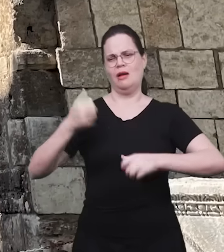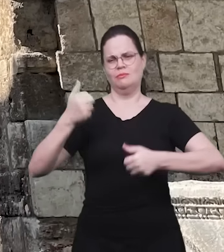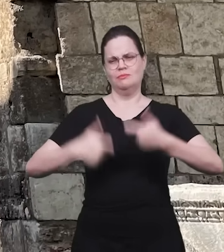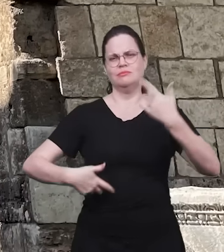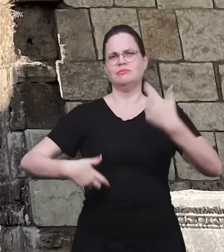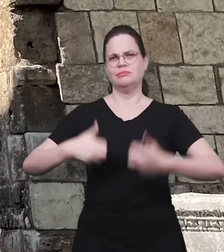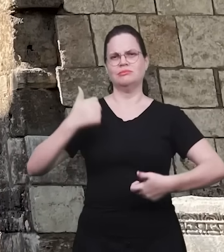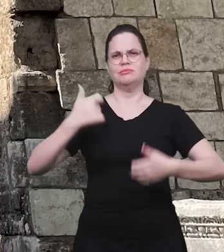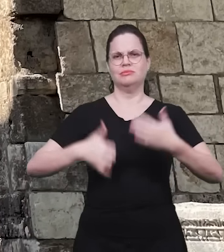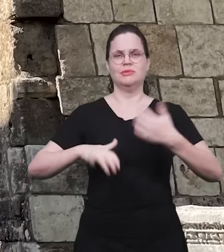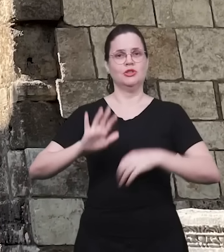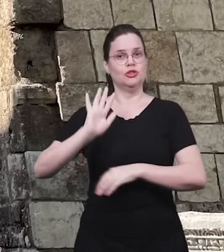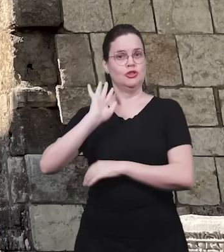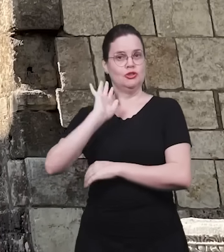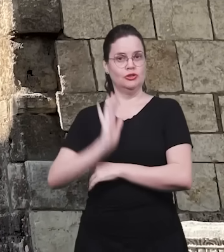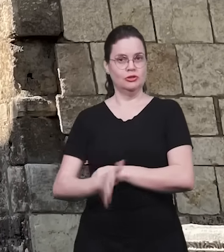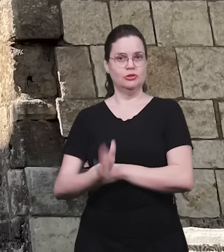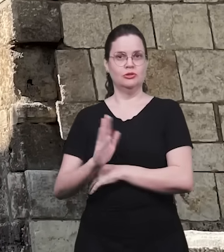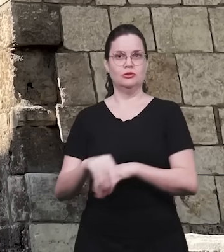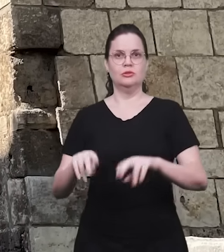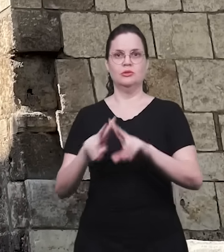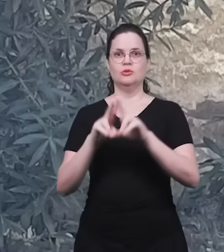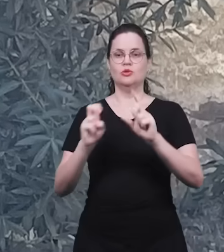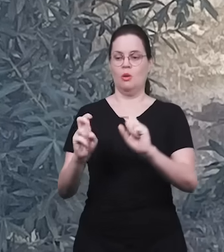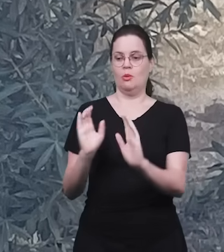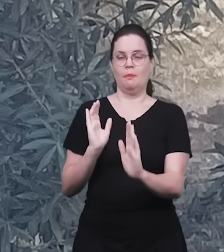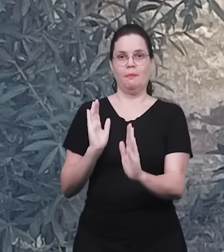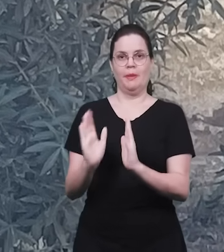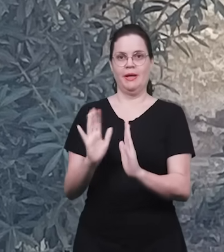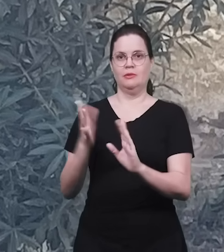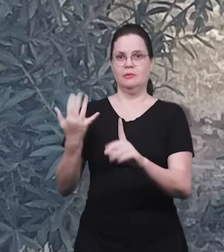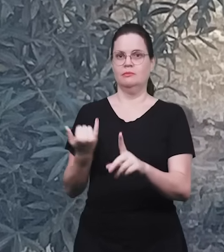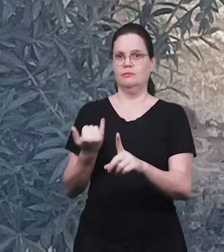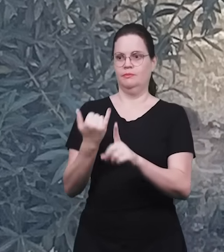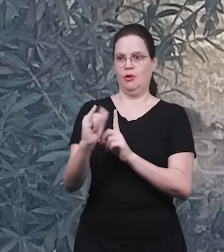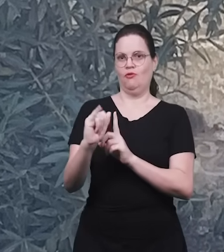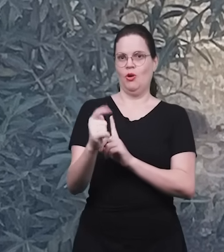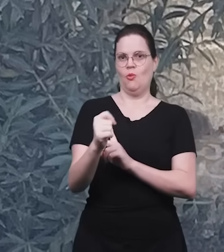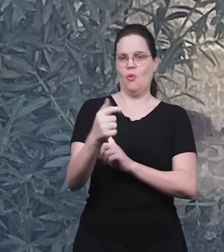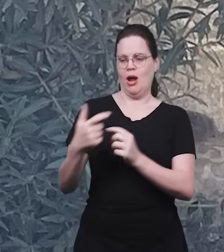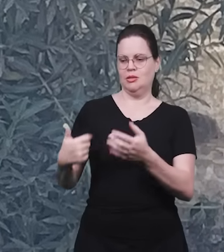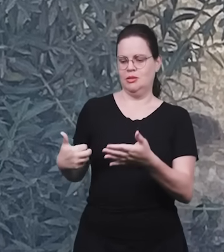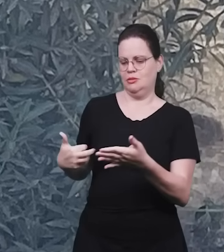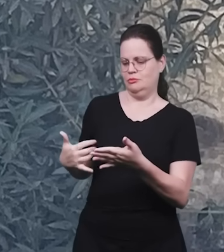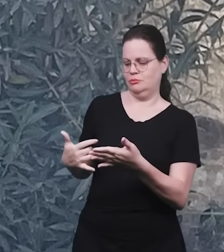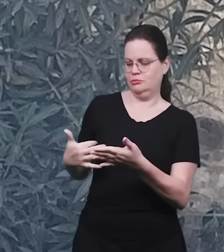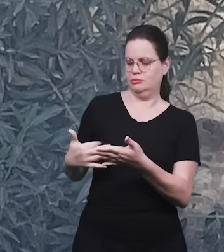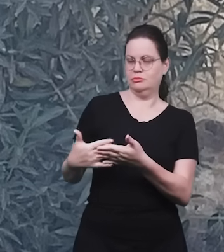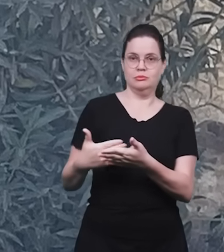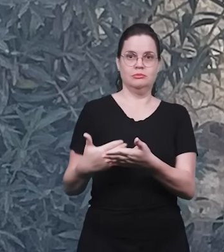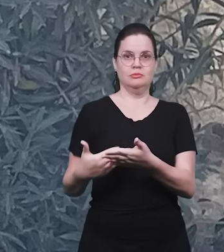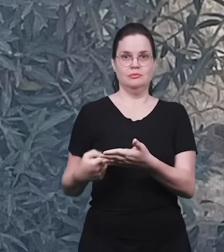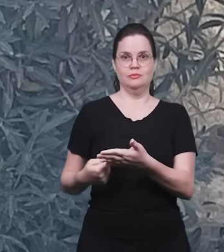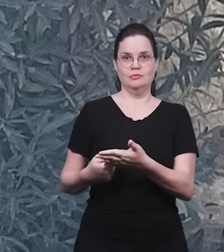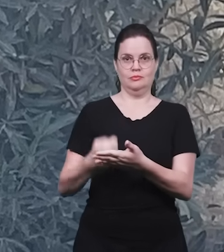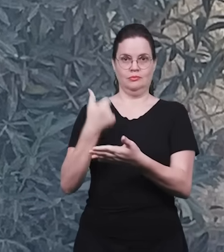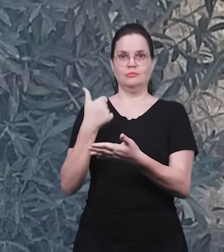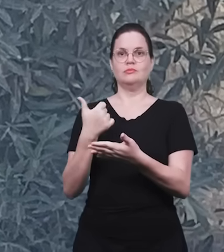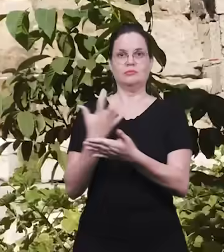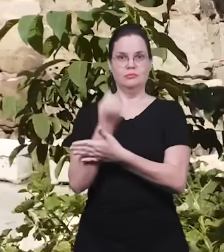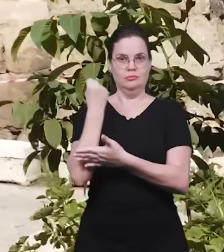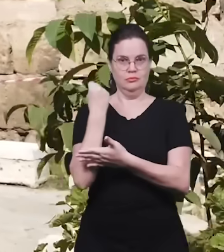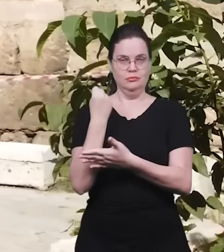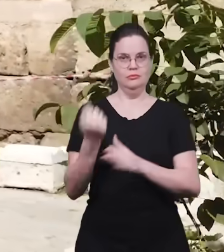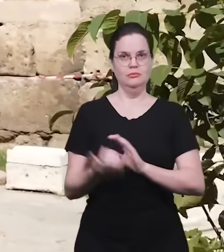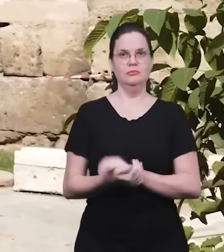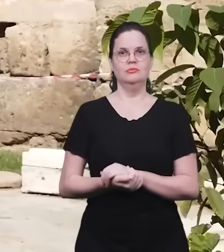bem colocado no sentido do tempo que se apressa para esse momento